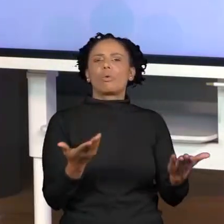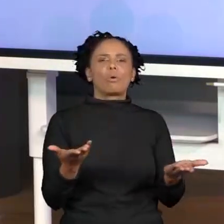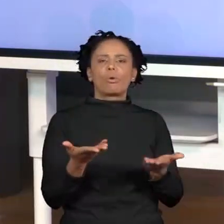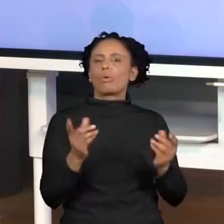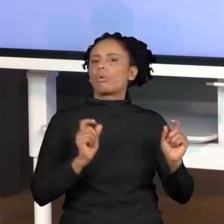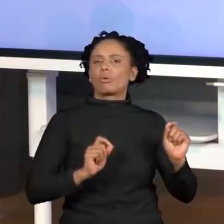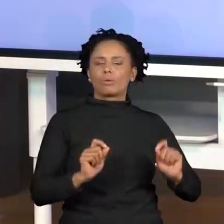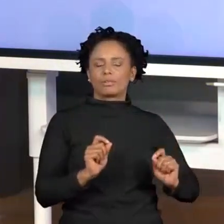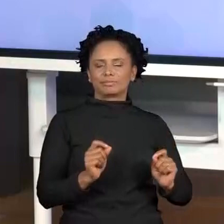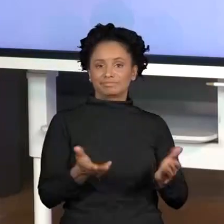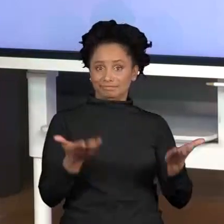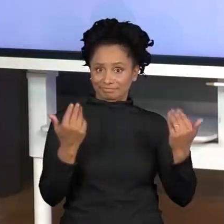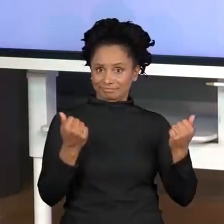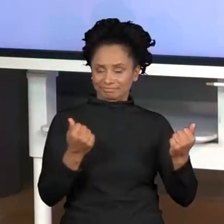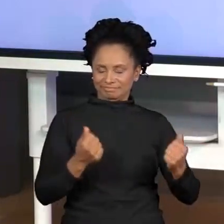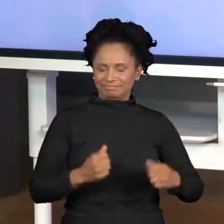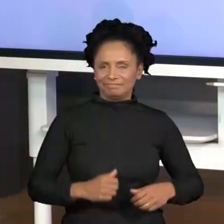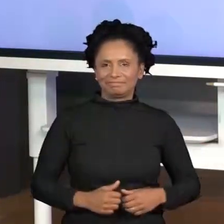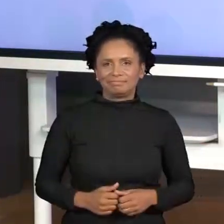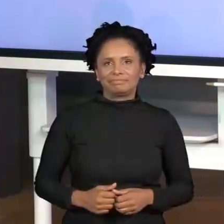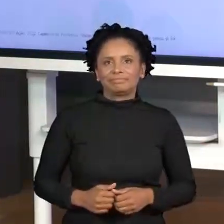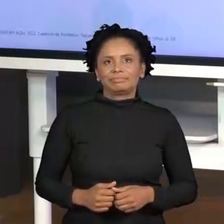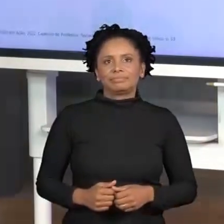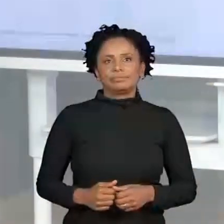hoje? Vem com a gente, olha só na tela.